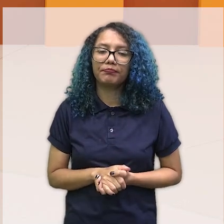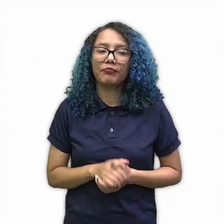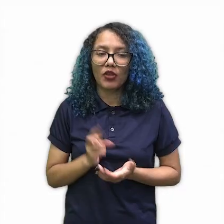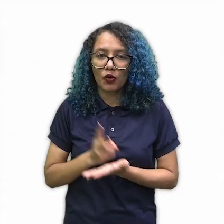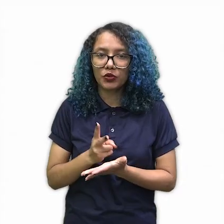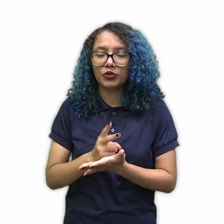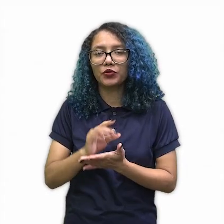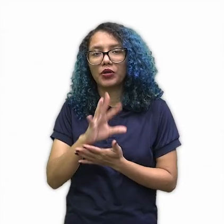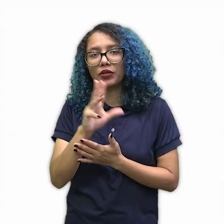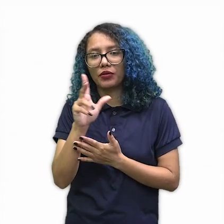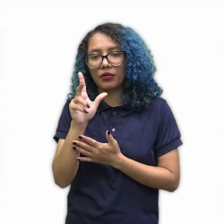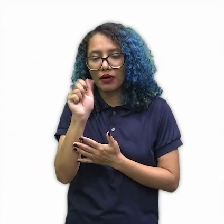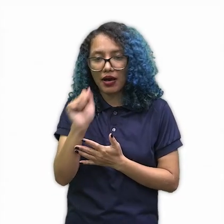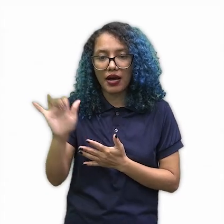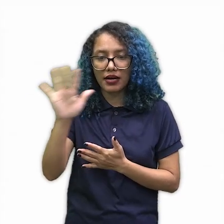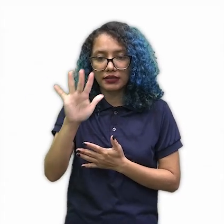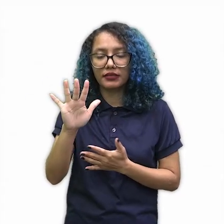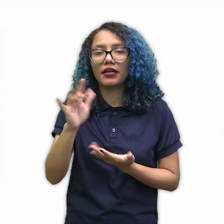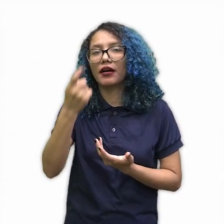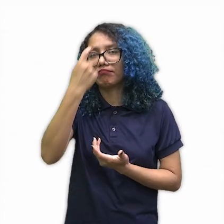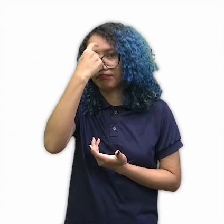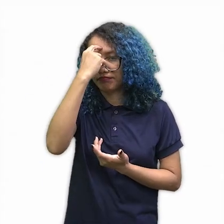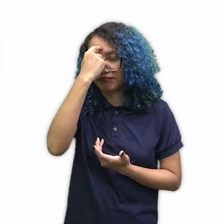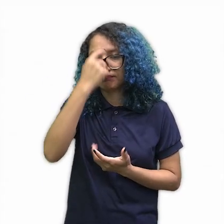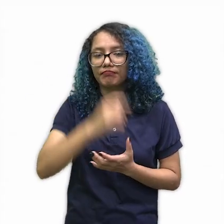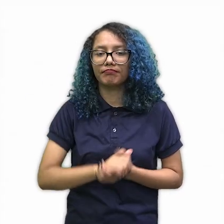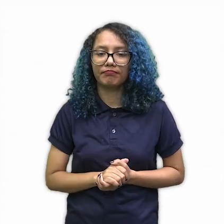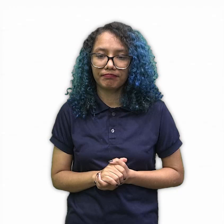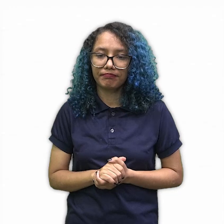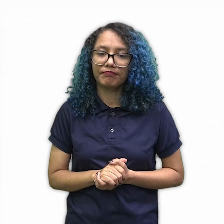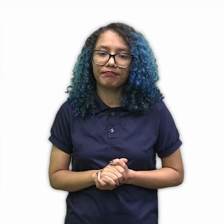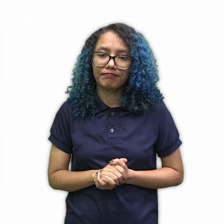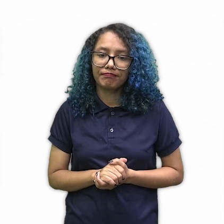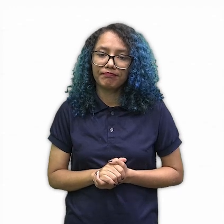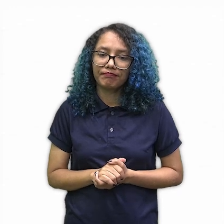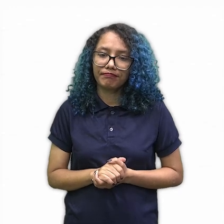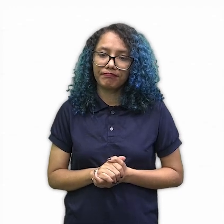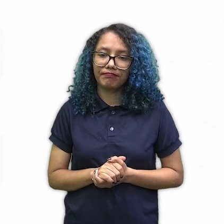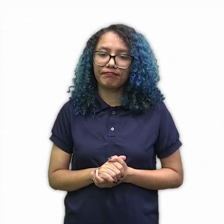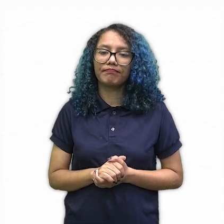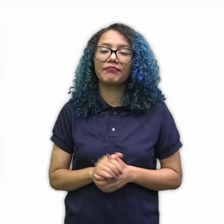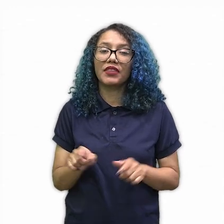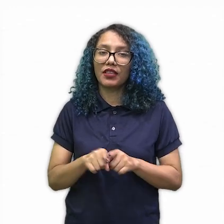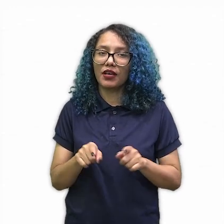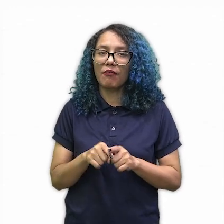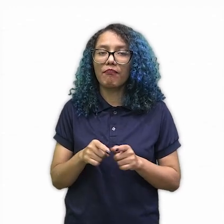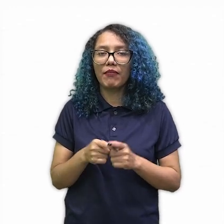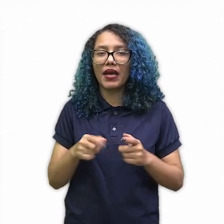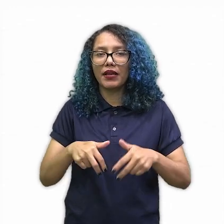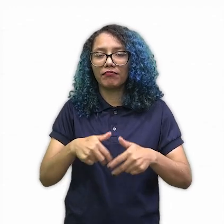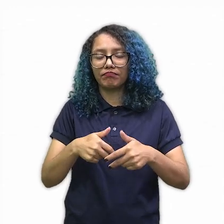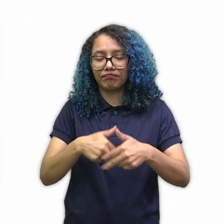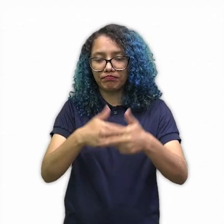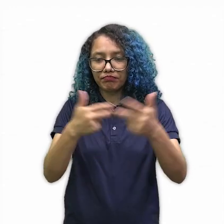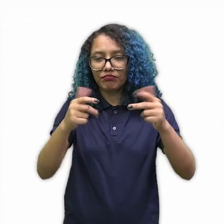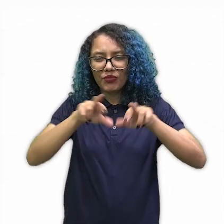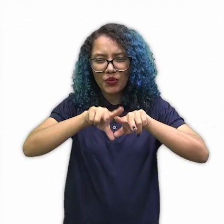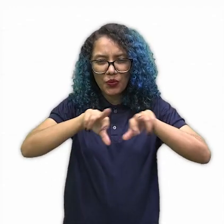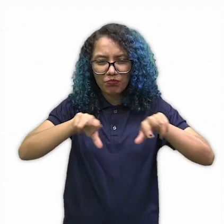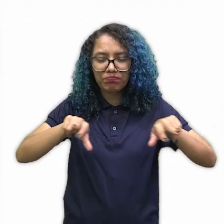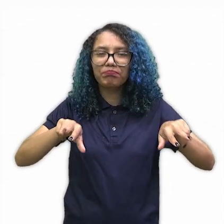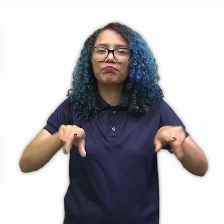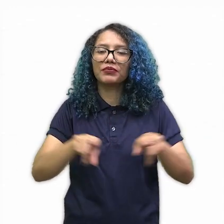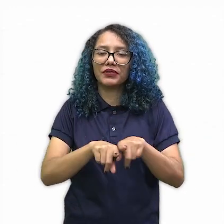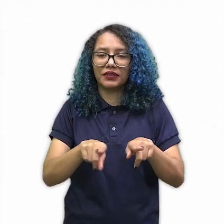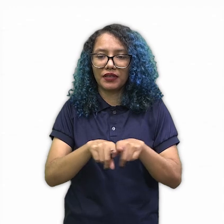os indianos, né? A Índia vai ser o lar aí de uma diversidade étnica significativa